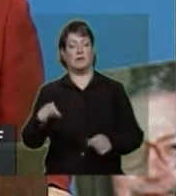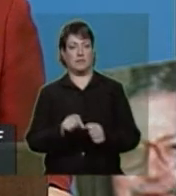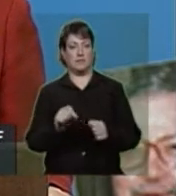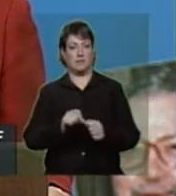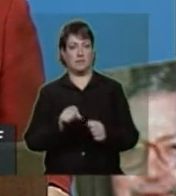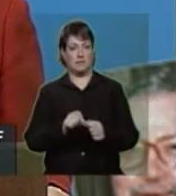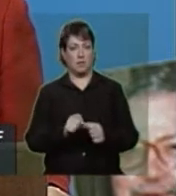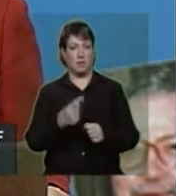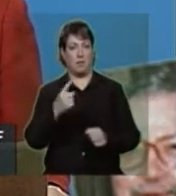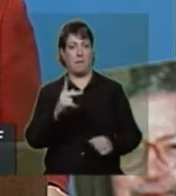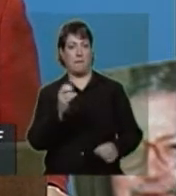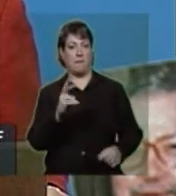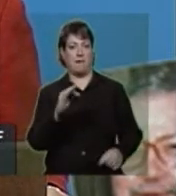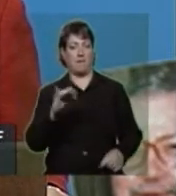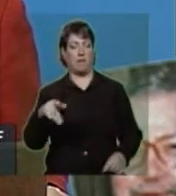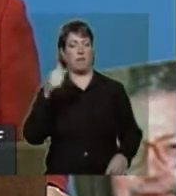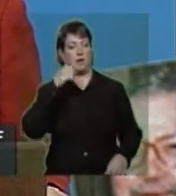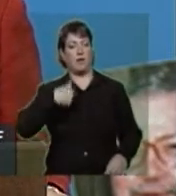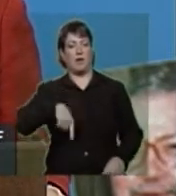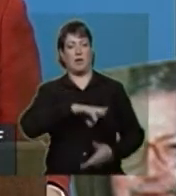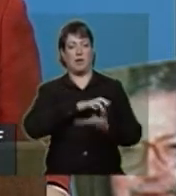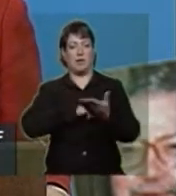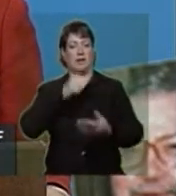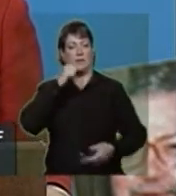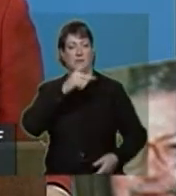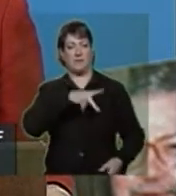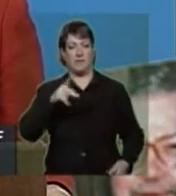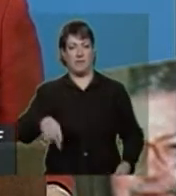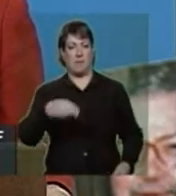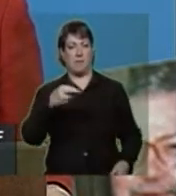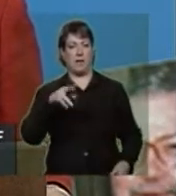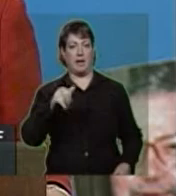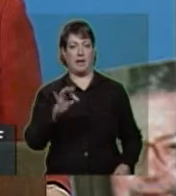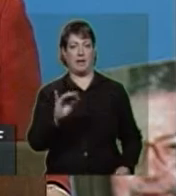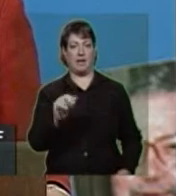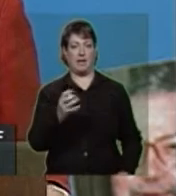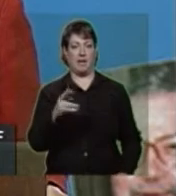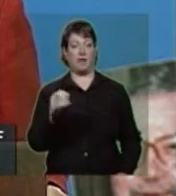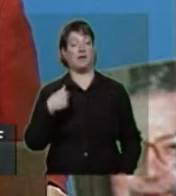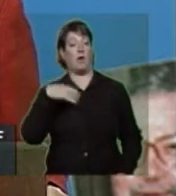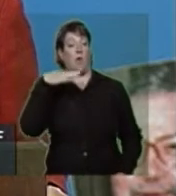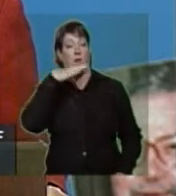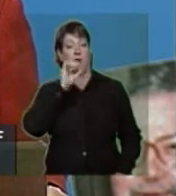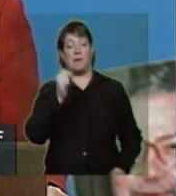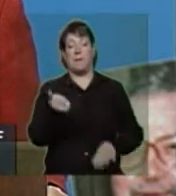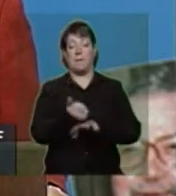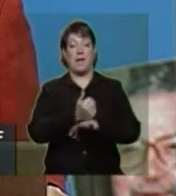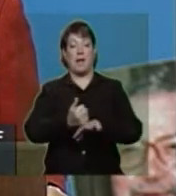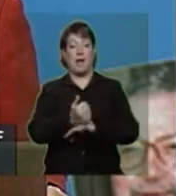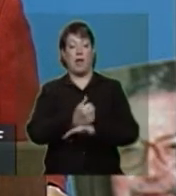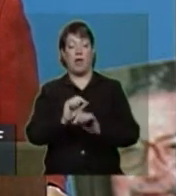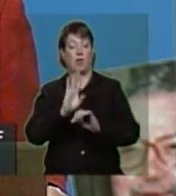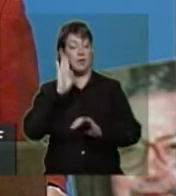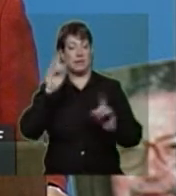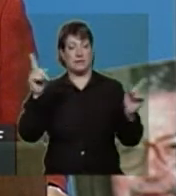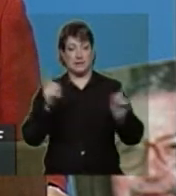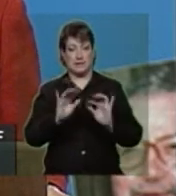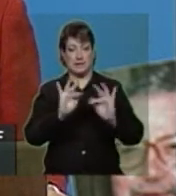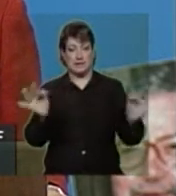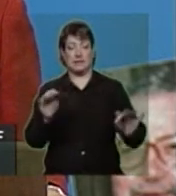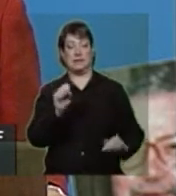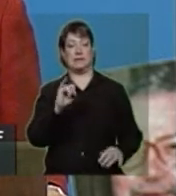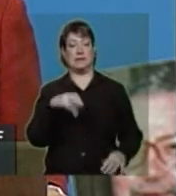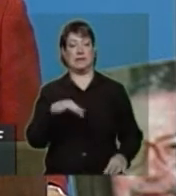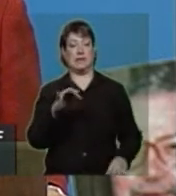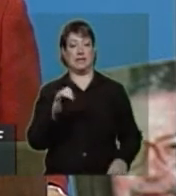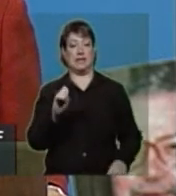da nossa querida professora Maria da Conceição Tavares. Acho que a melhor síntese é que a Maria da